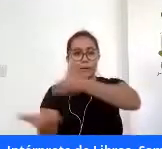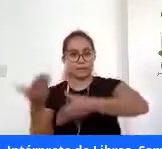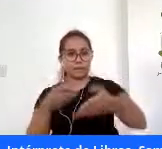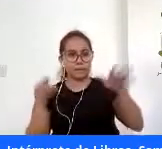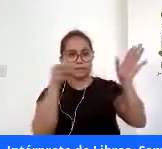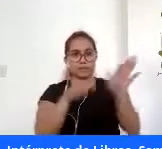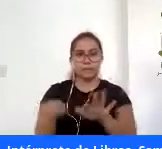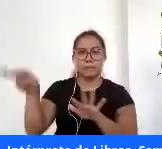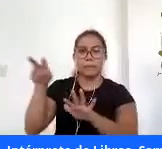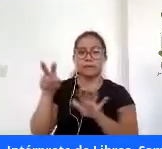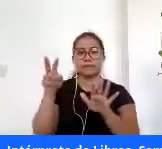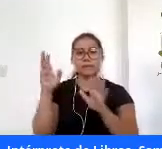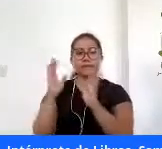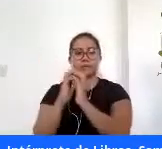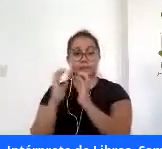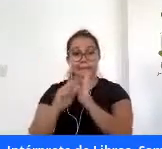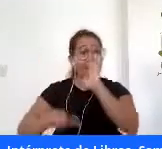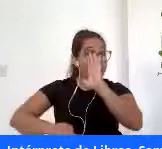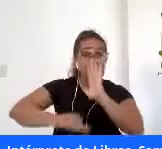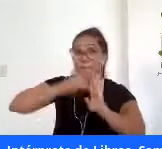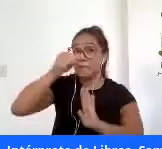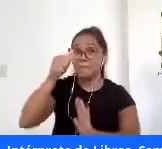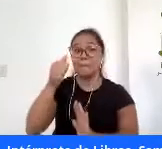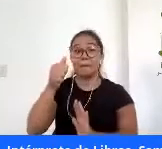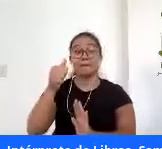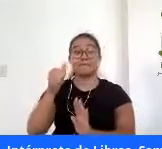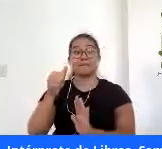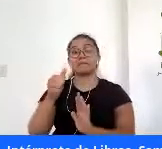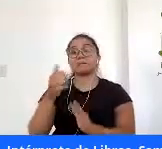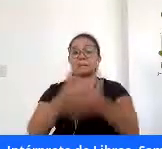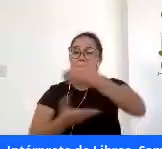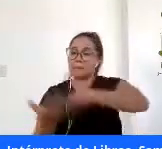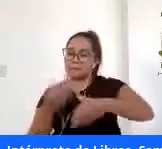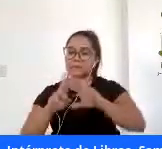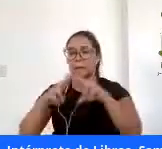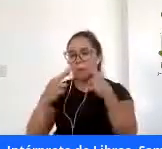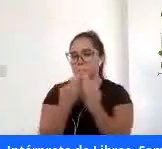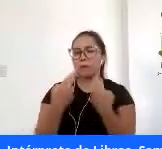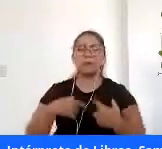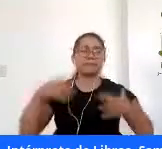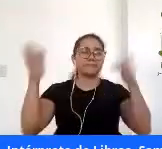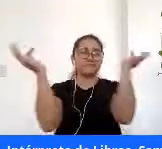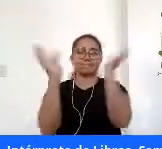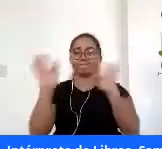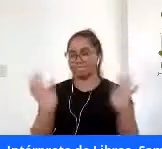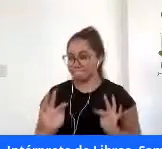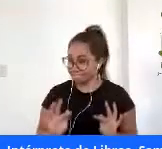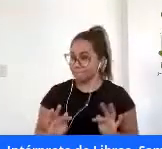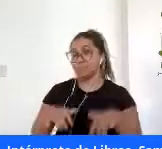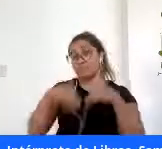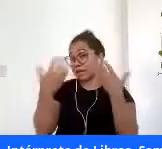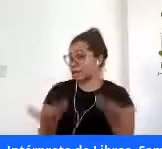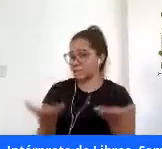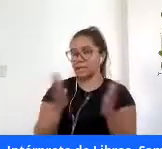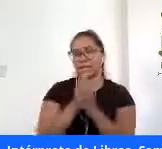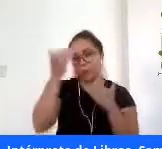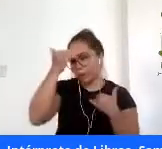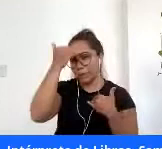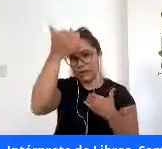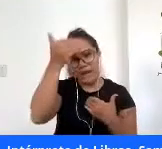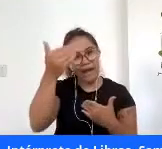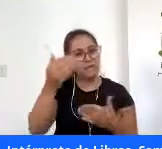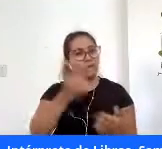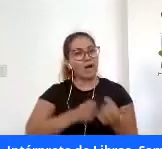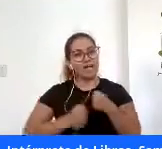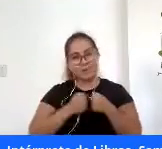Semana do Cérebro, né, a primeira vez que eu participo dessa reunião. Estou bastante feliz e é isso aí. Obrigado, estou satisfeito,